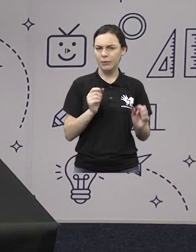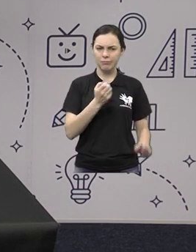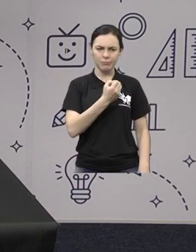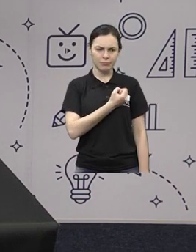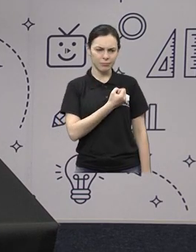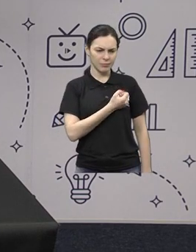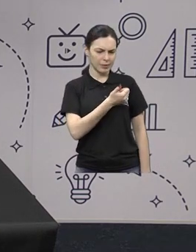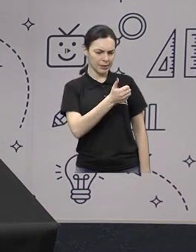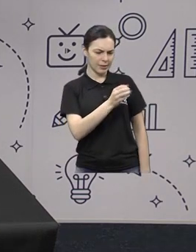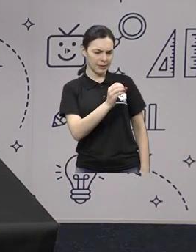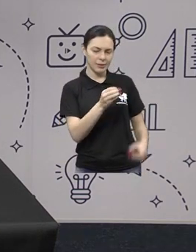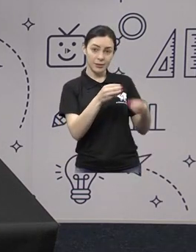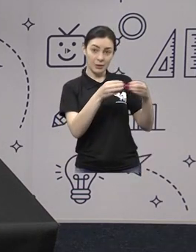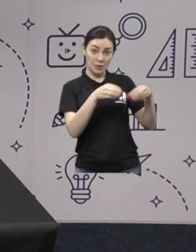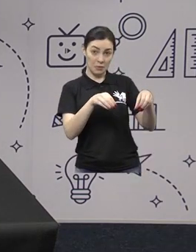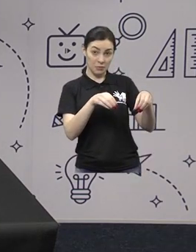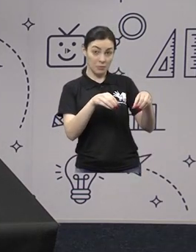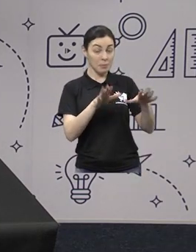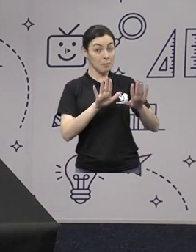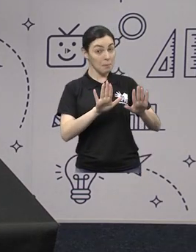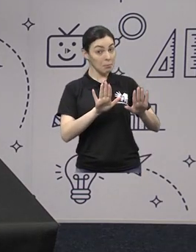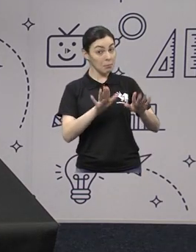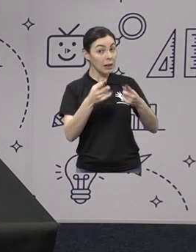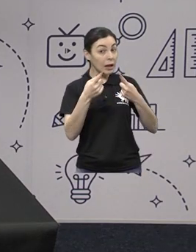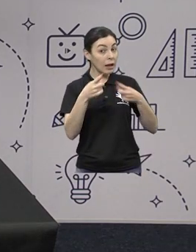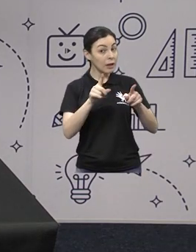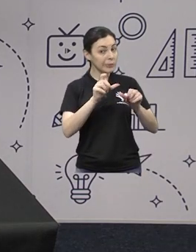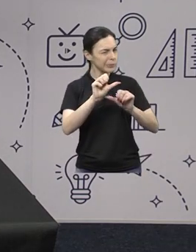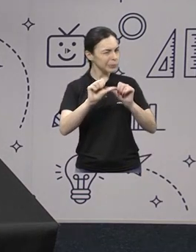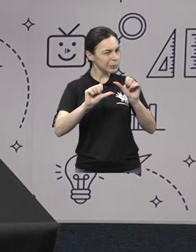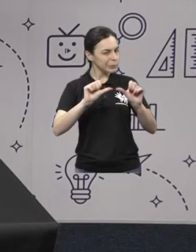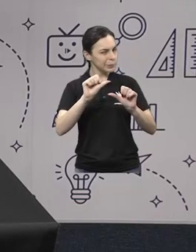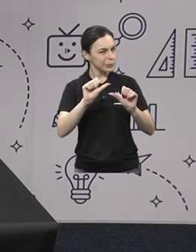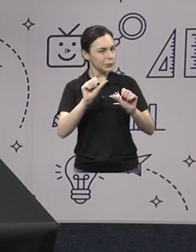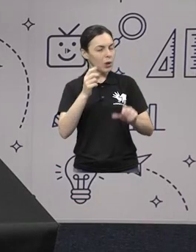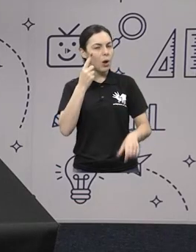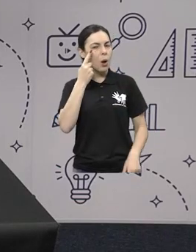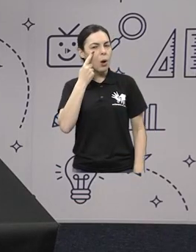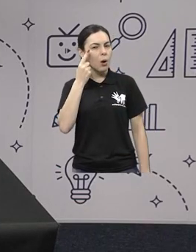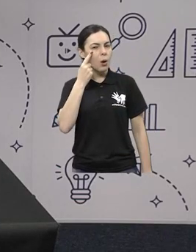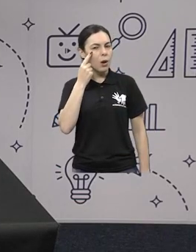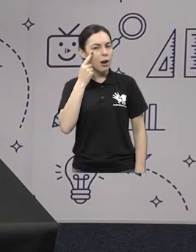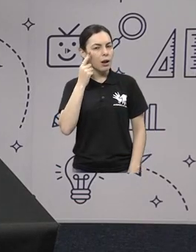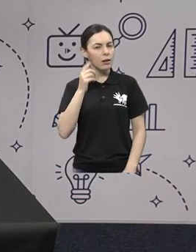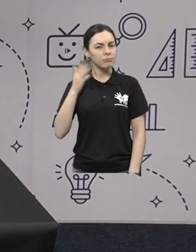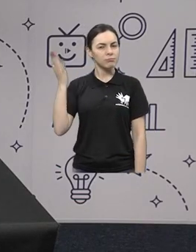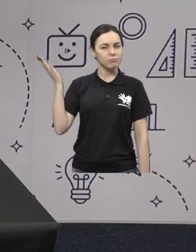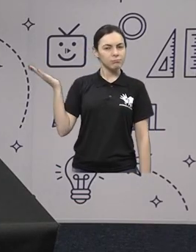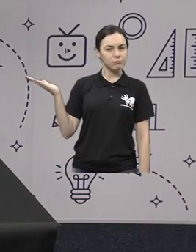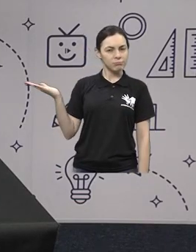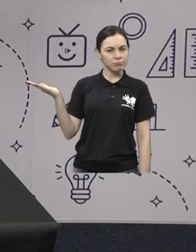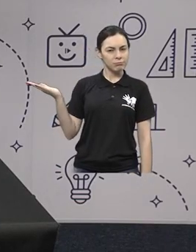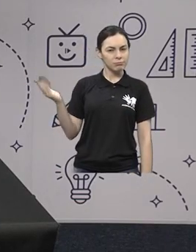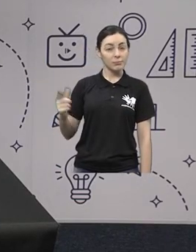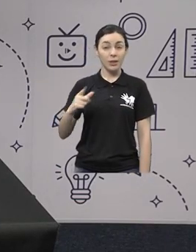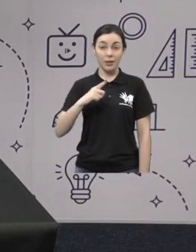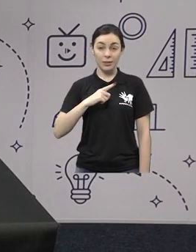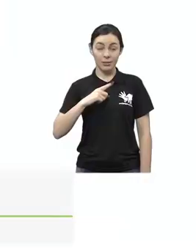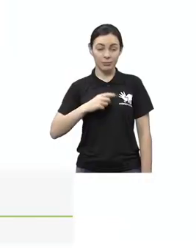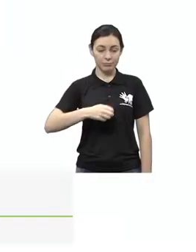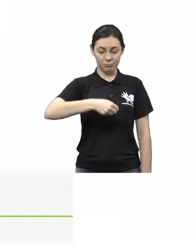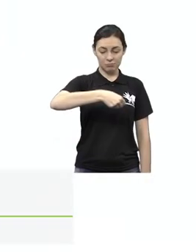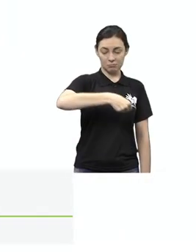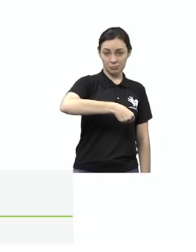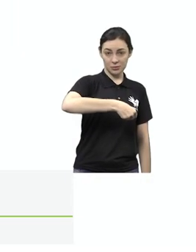só, 10 ovos. Agora o desafio mudou. Vejam lá, olhem lá na tela de vocês. Vocês